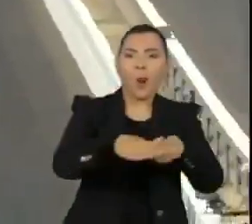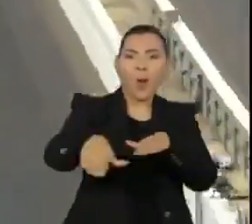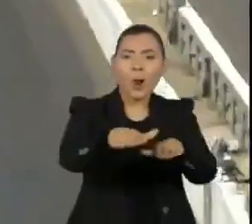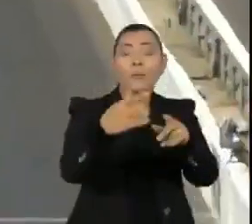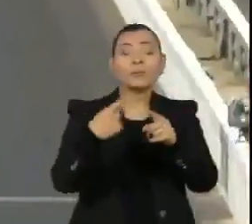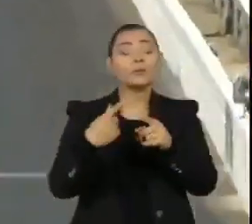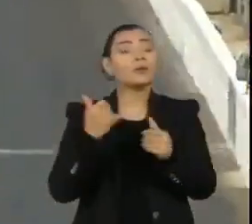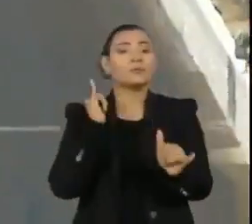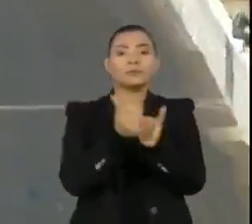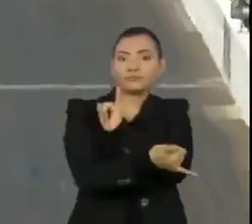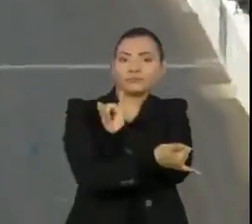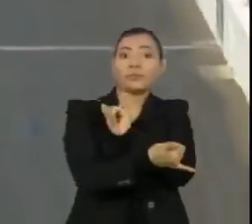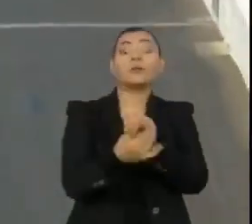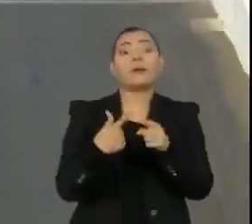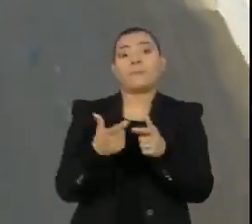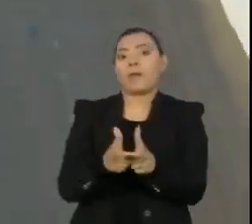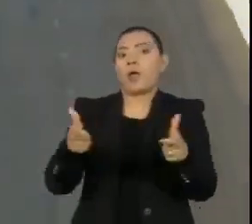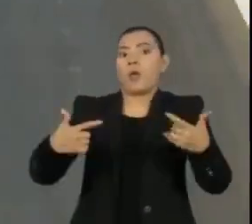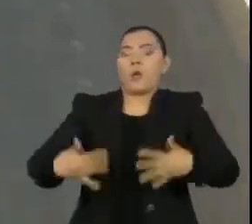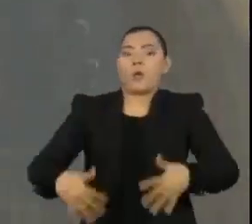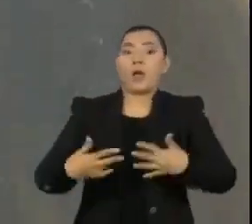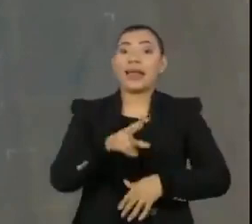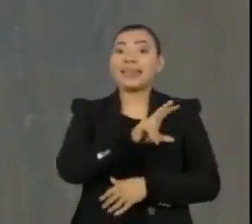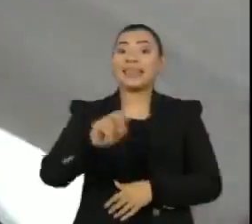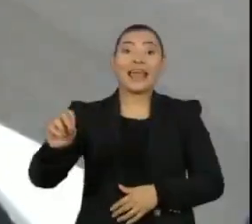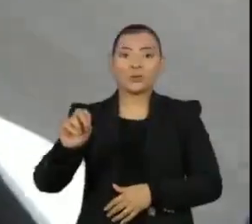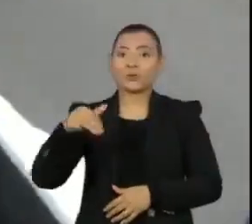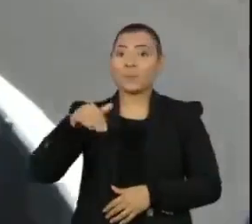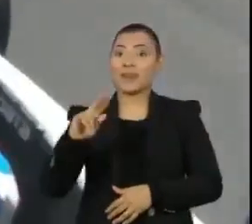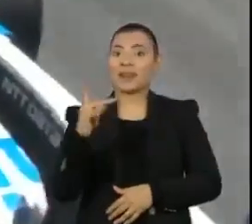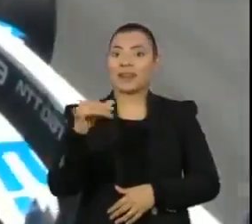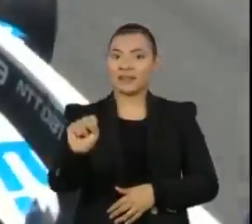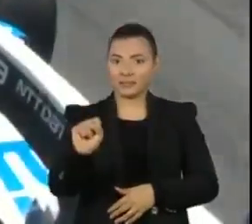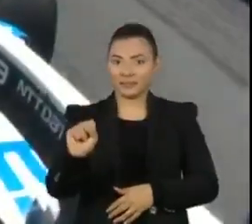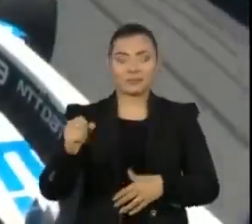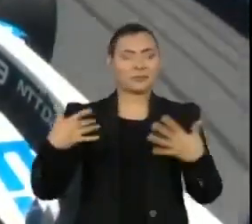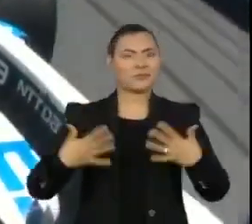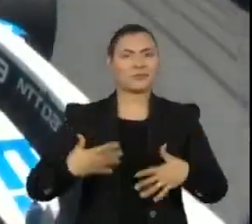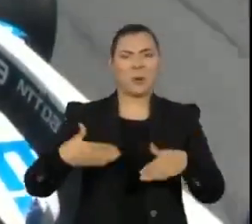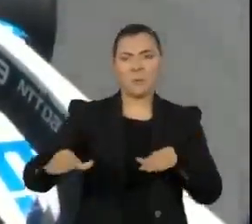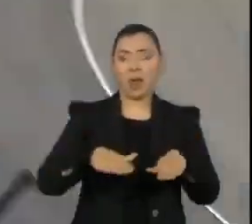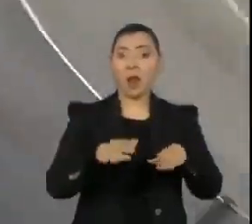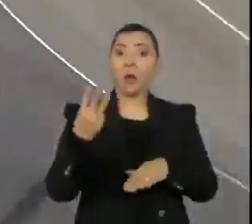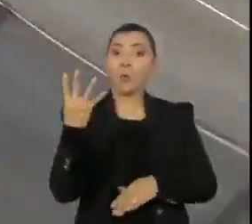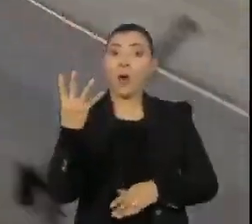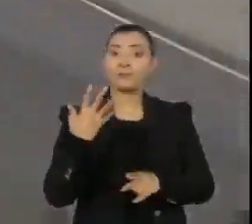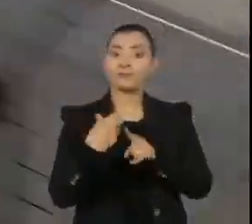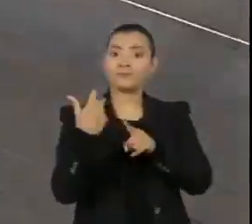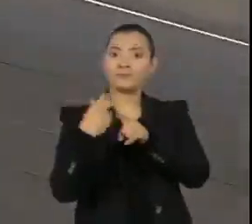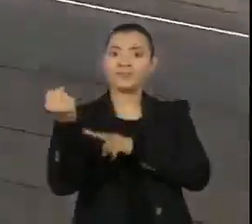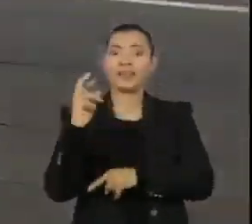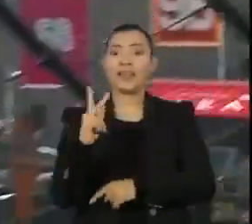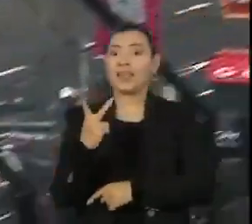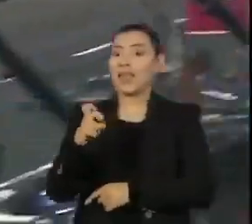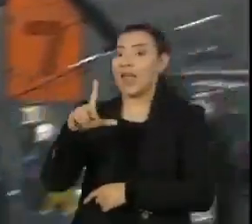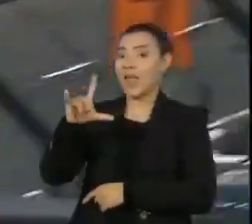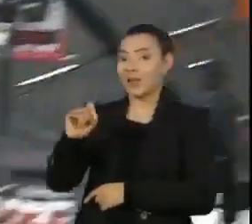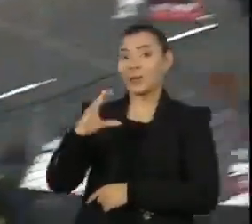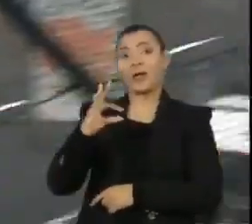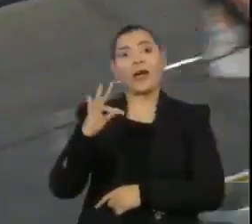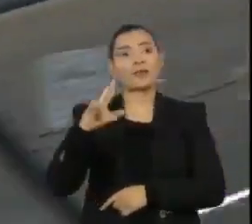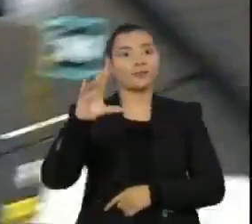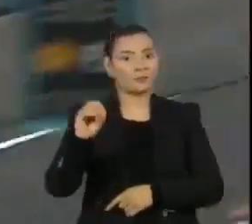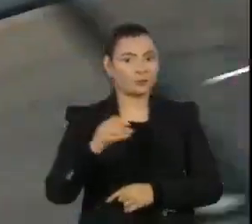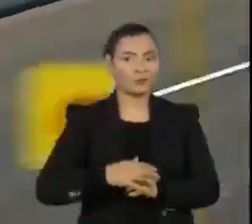a maior corrida do campeonato, as 500 milhas de Indianápolis, com a quarta vitória na prova do brasileiro Hélio Castro